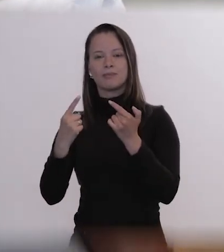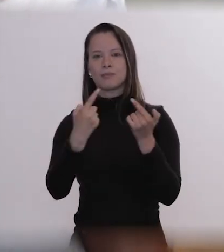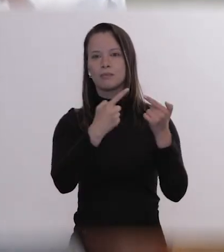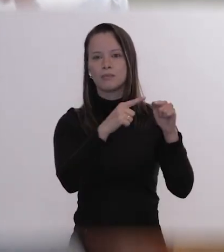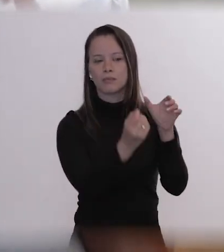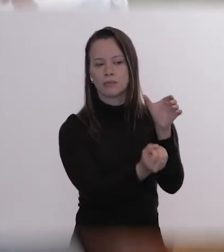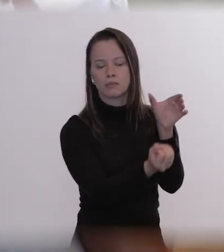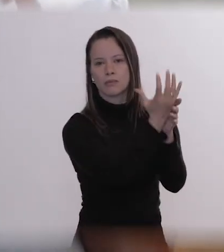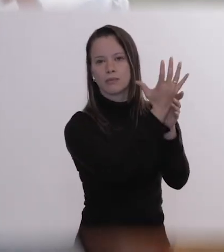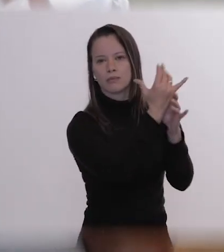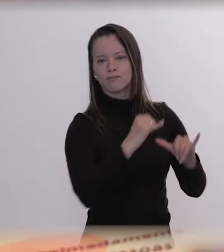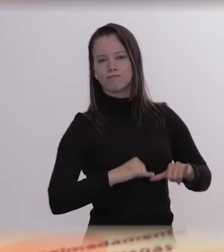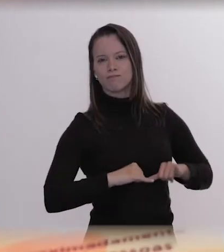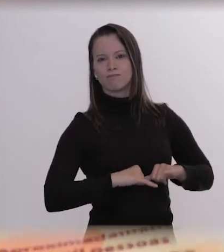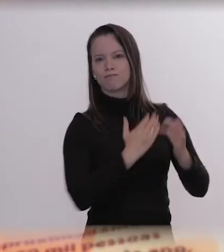ali estavam ao meu redor.